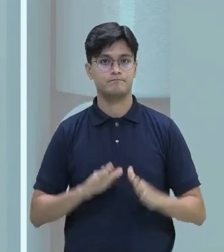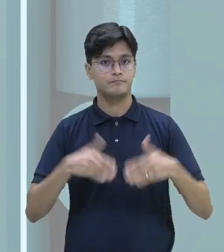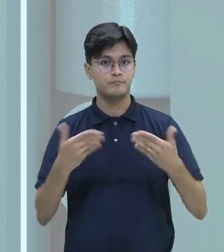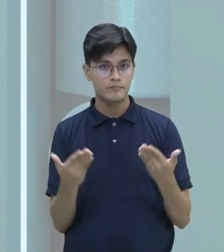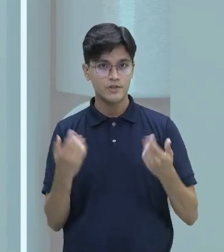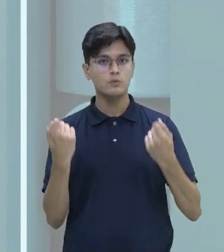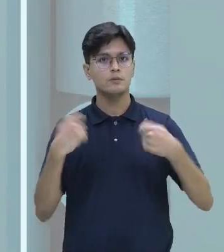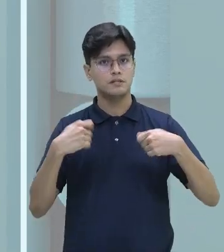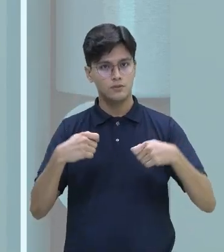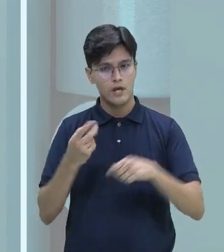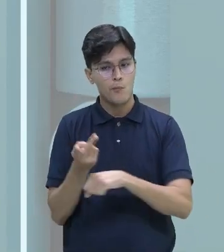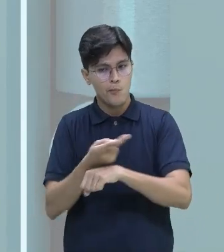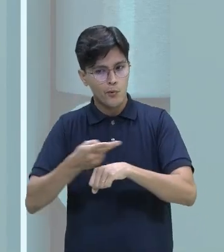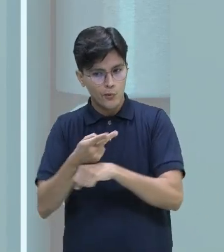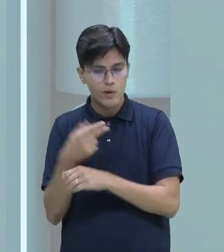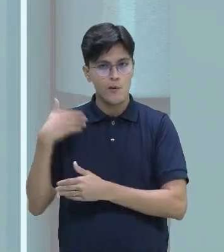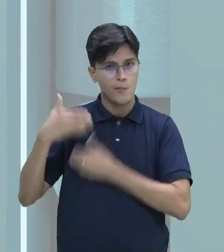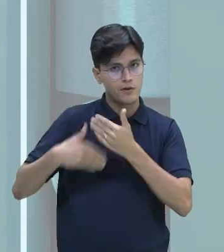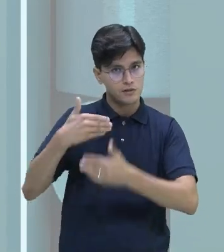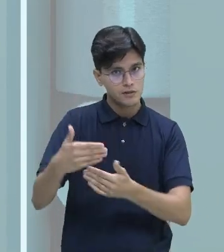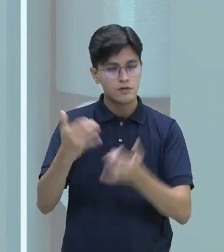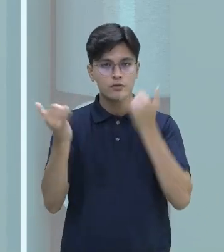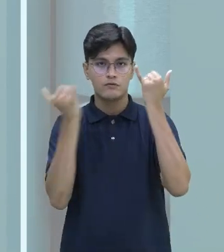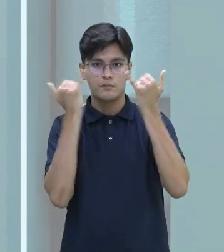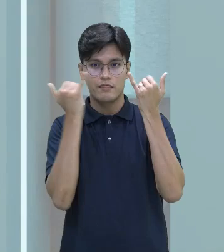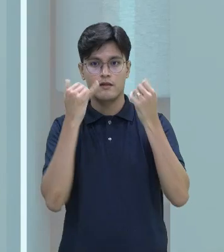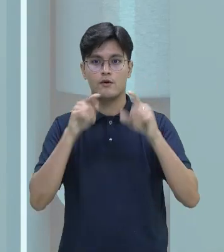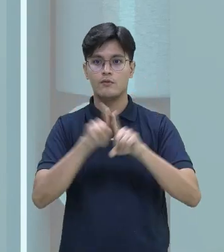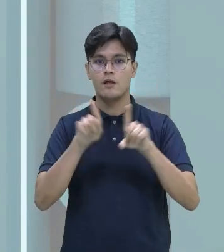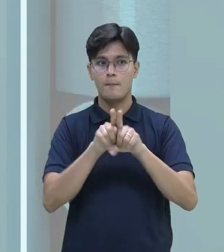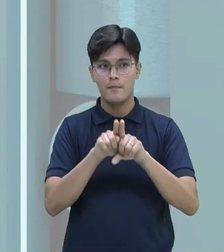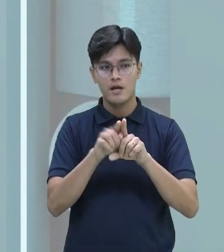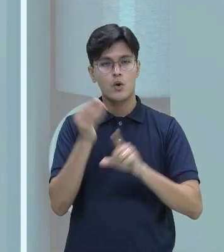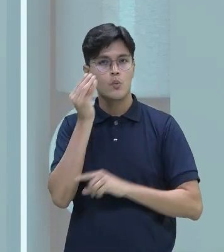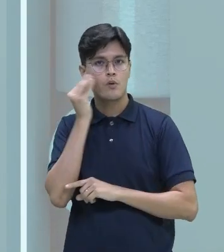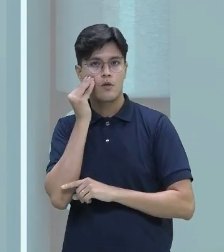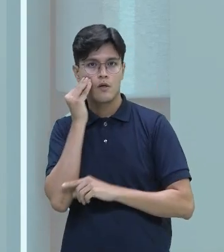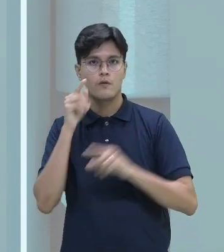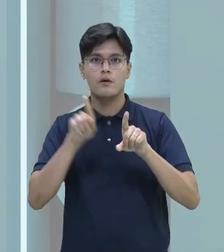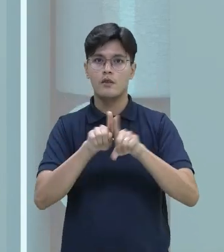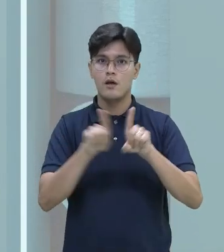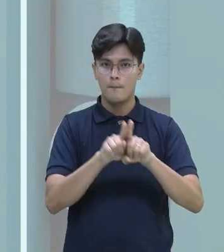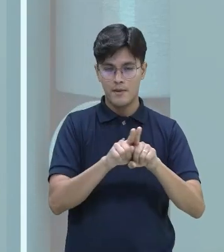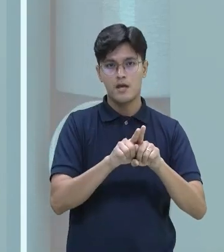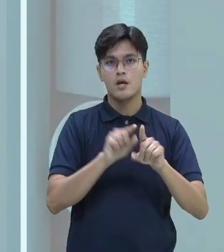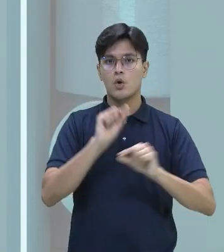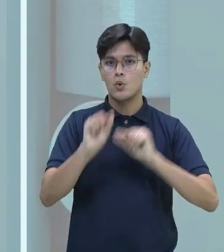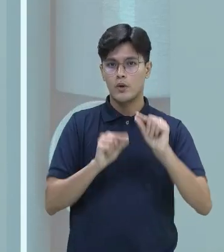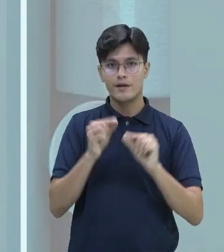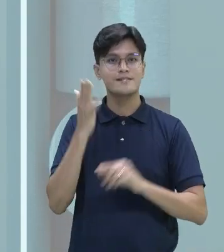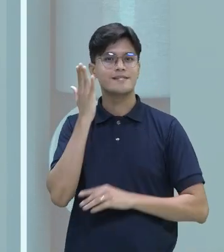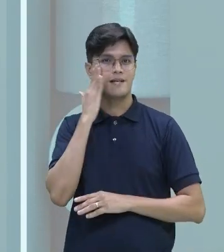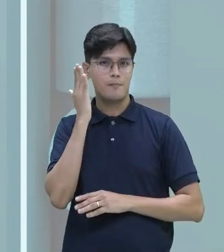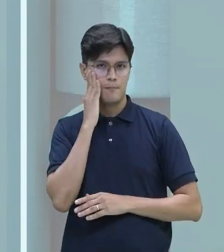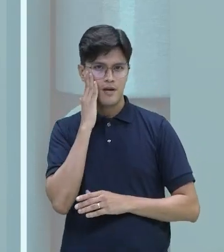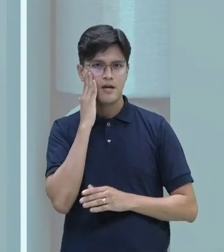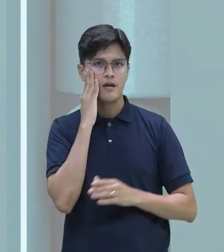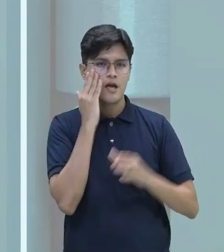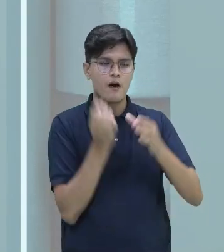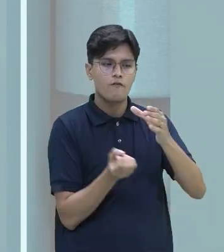de informação também observando e adequando aí as fontes, ter cuidado com essas